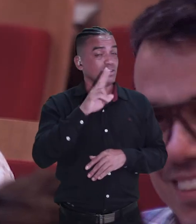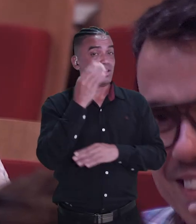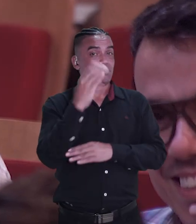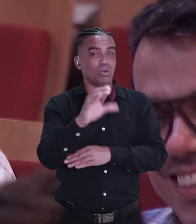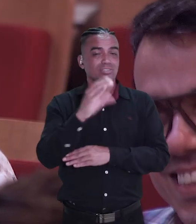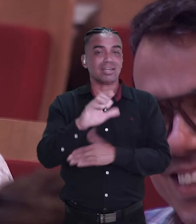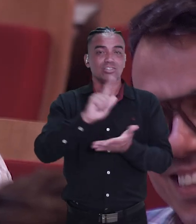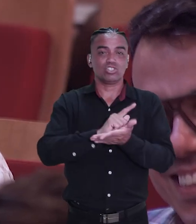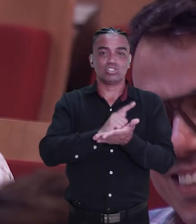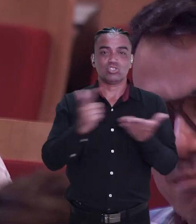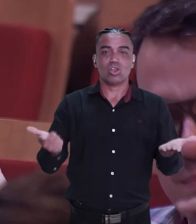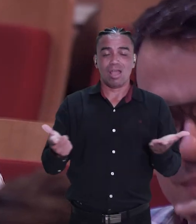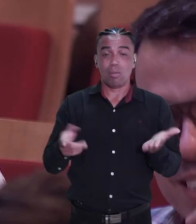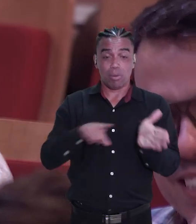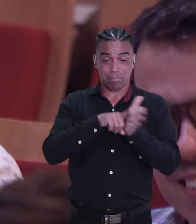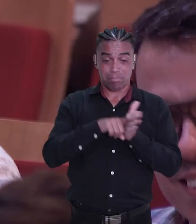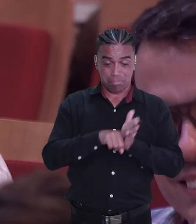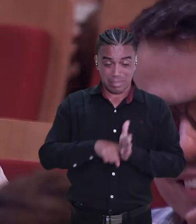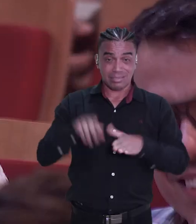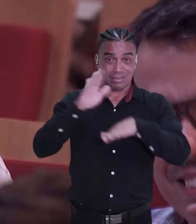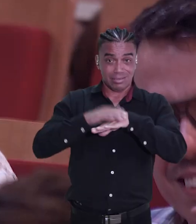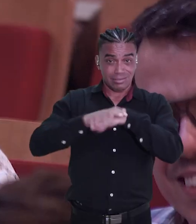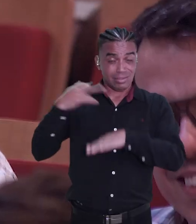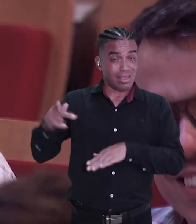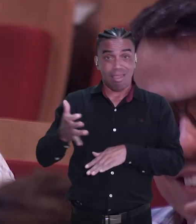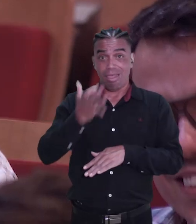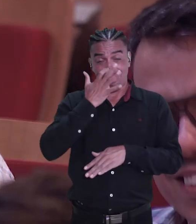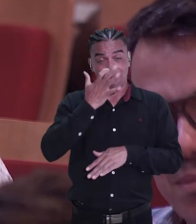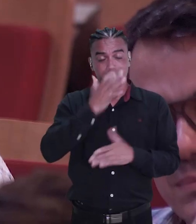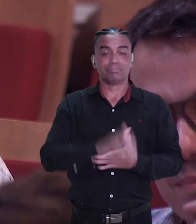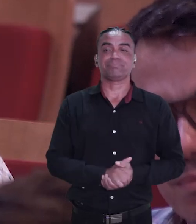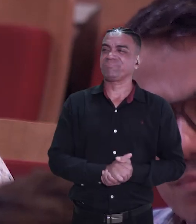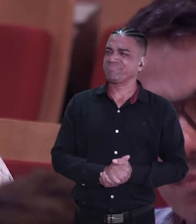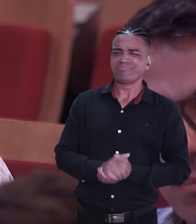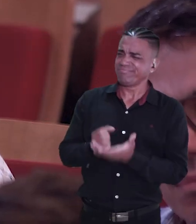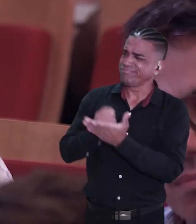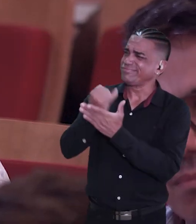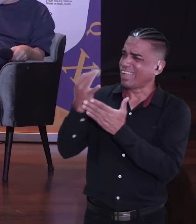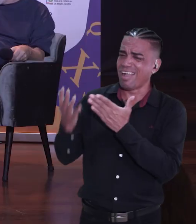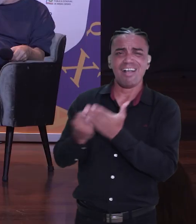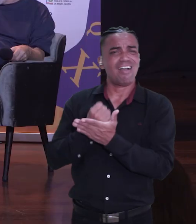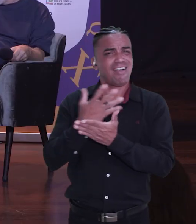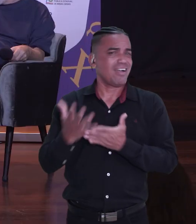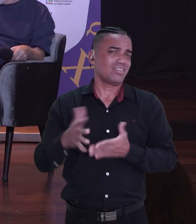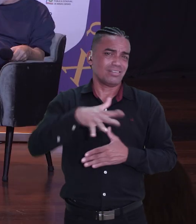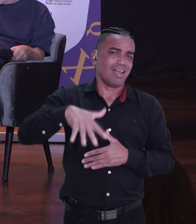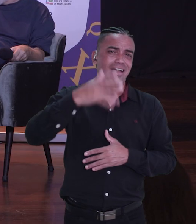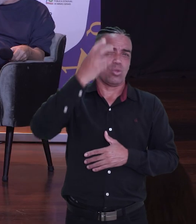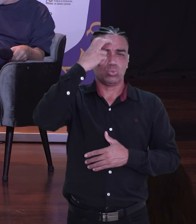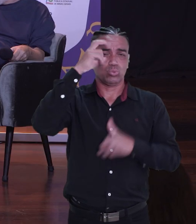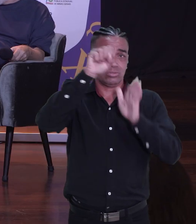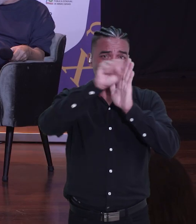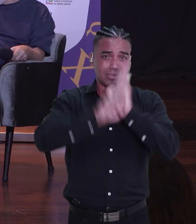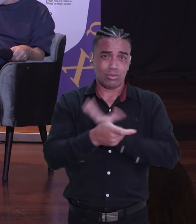vejo ele postando lá no jornal, né, do acervo dele é um negócio impressionante, pelo visto. Não, tem muita coisa realmente da